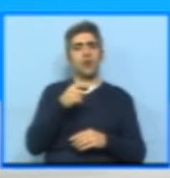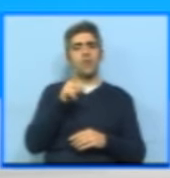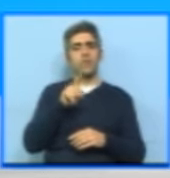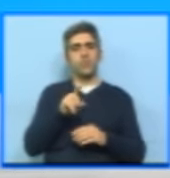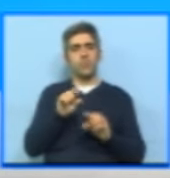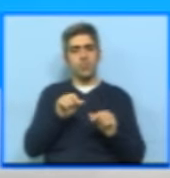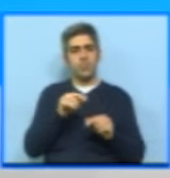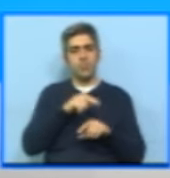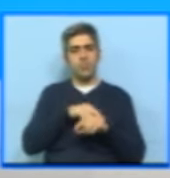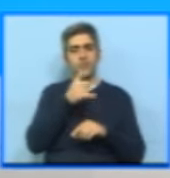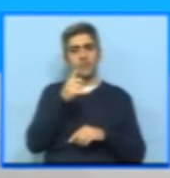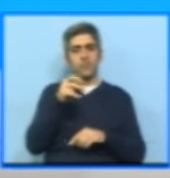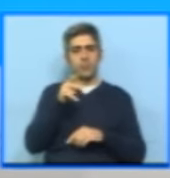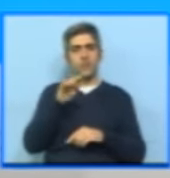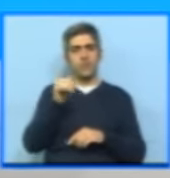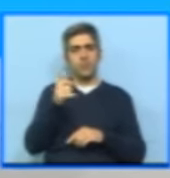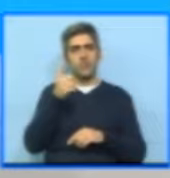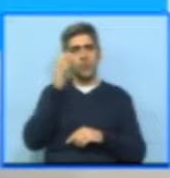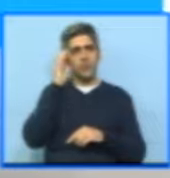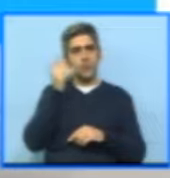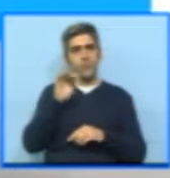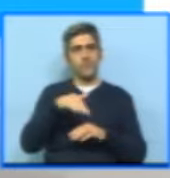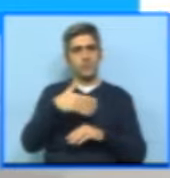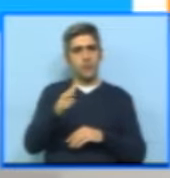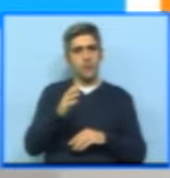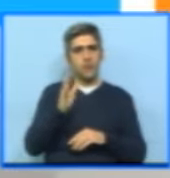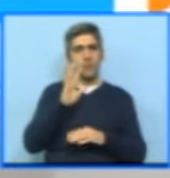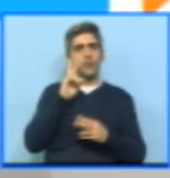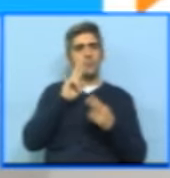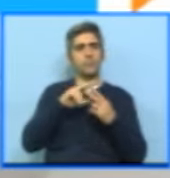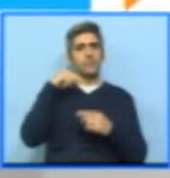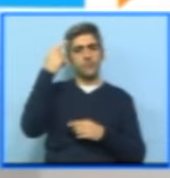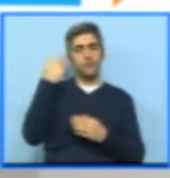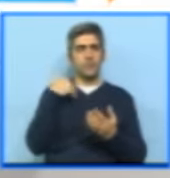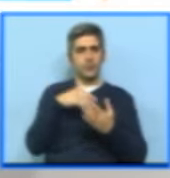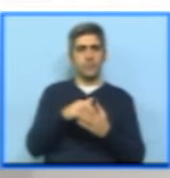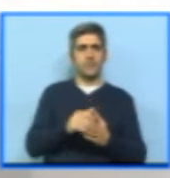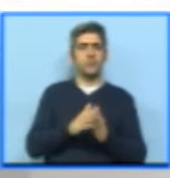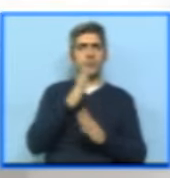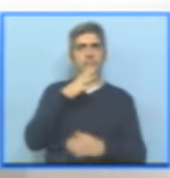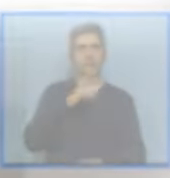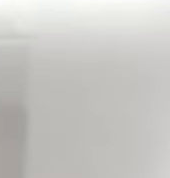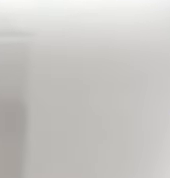22h45. Votos de boa tarde, ótimo fim de semana. Até a próxima segunda-feira, se Deus quiser.